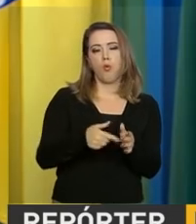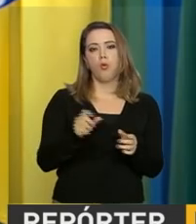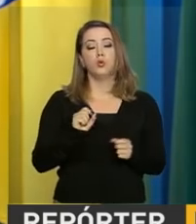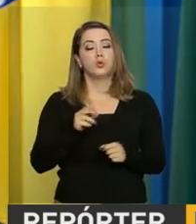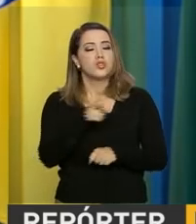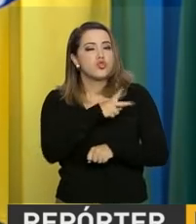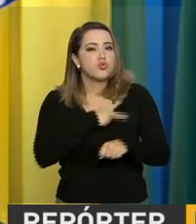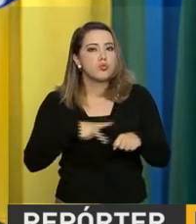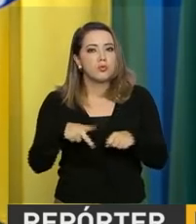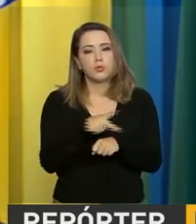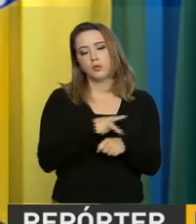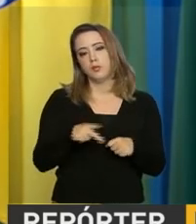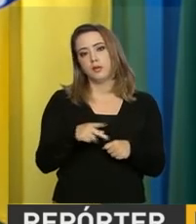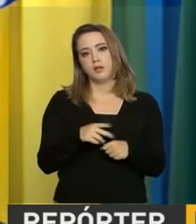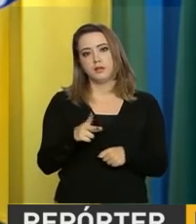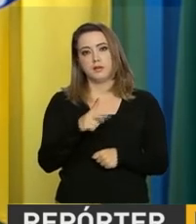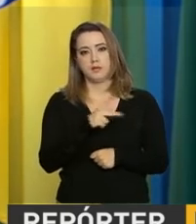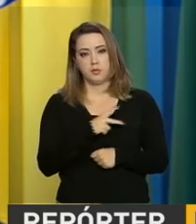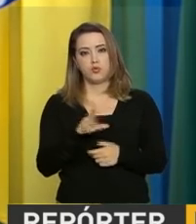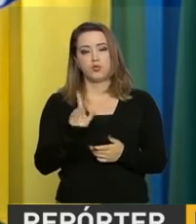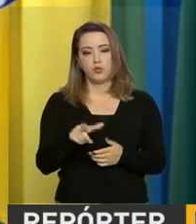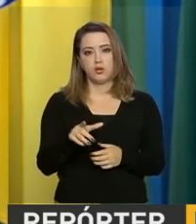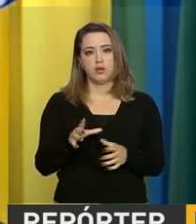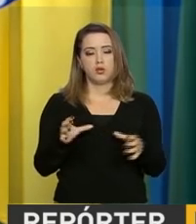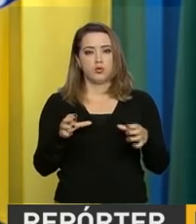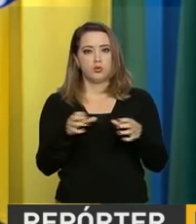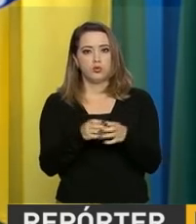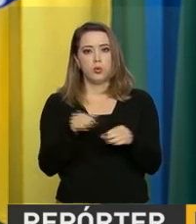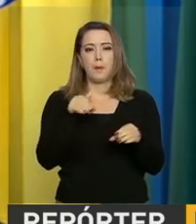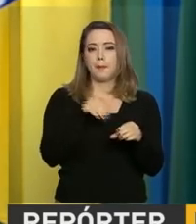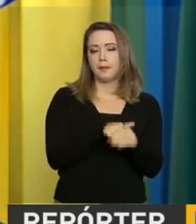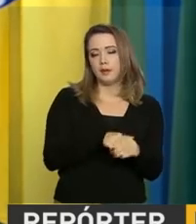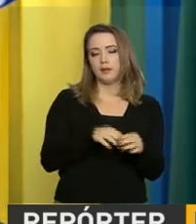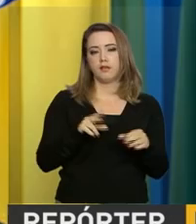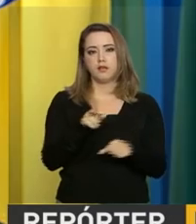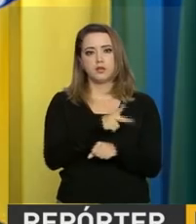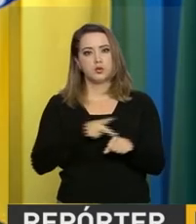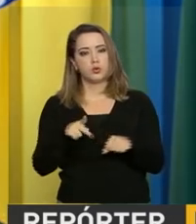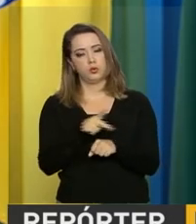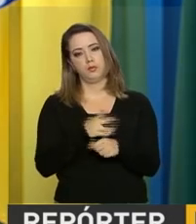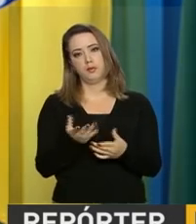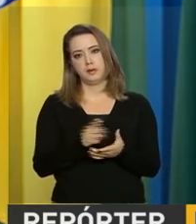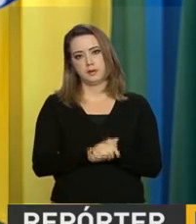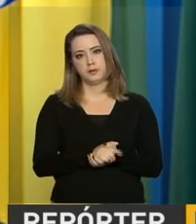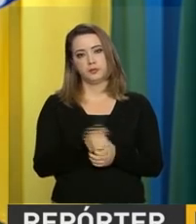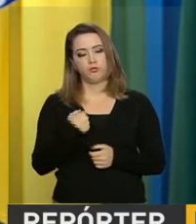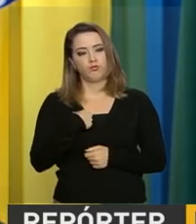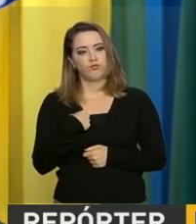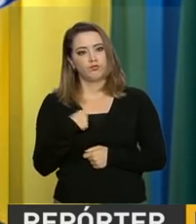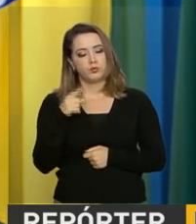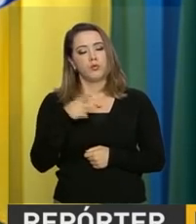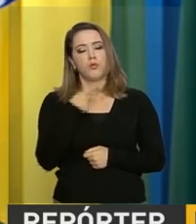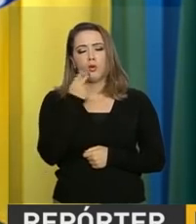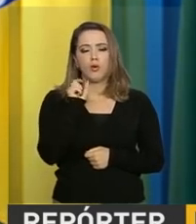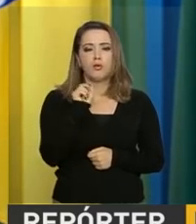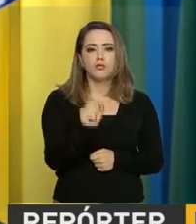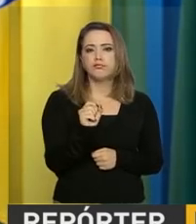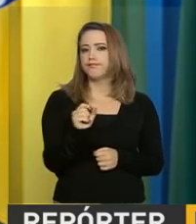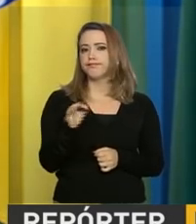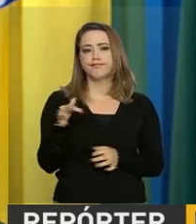brasileira Esta é a grande realidade daí Porque minha orientação é simples ela se resume